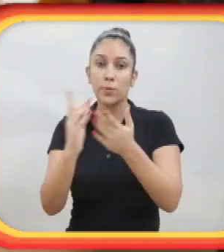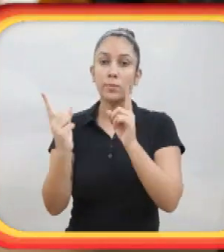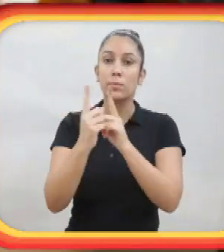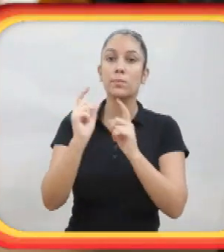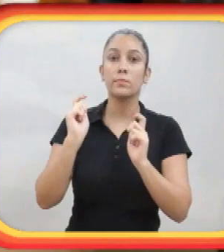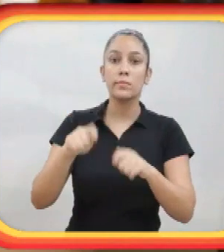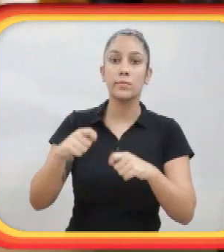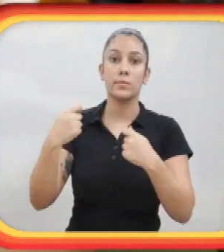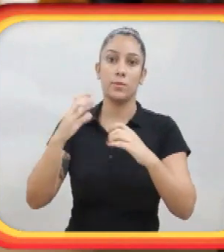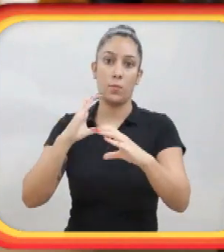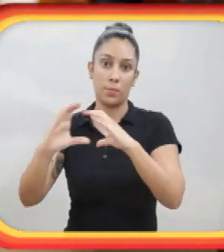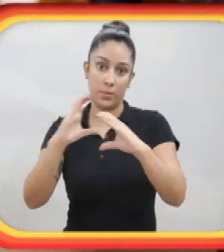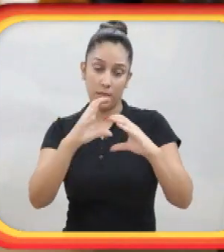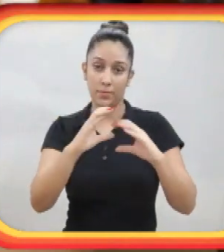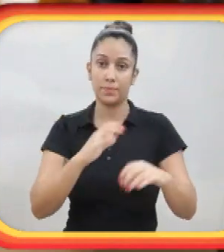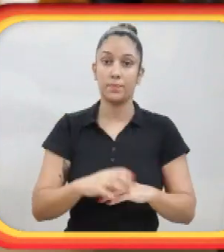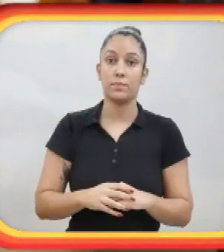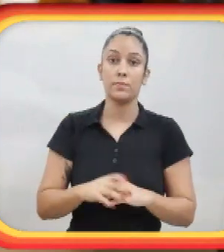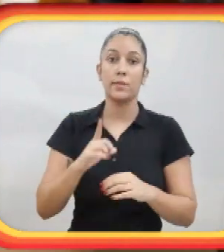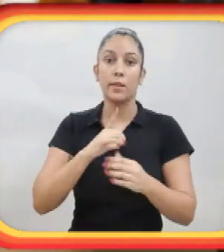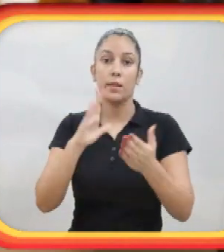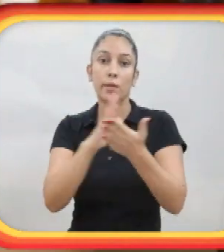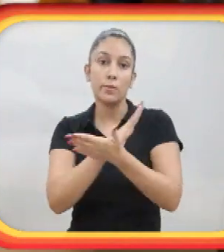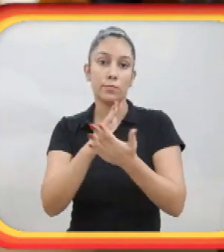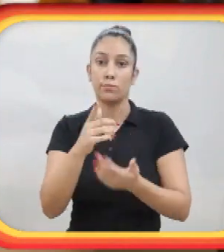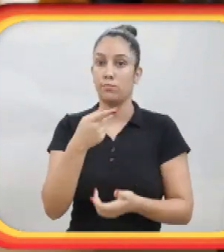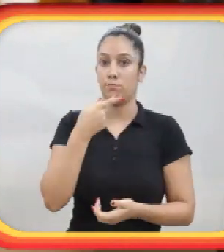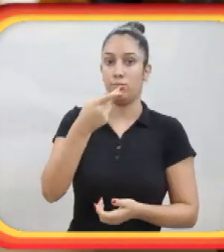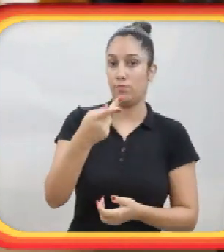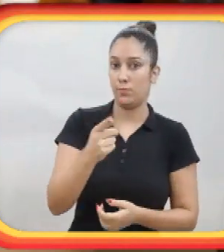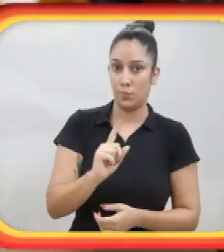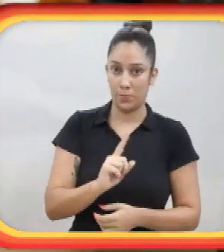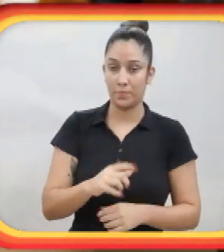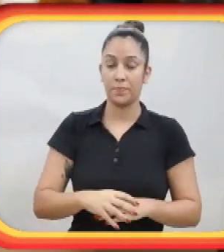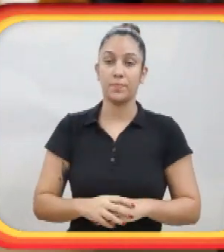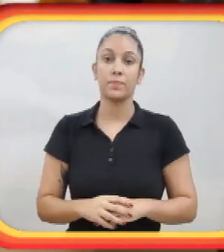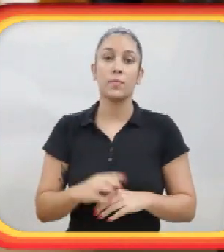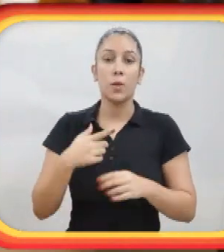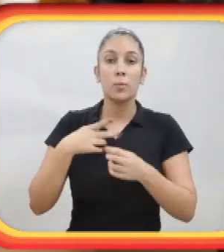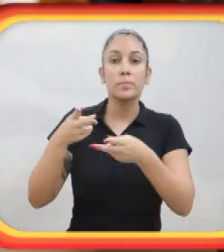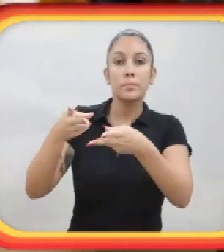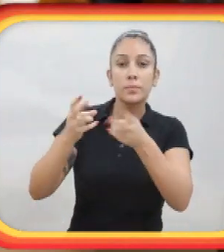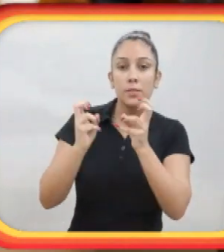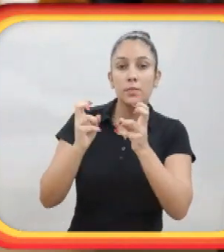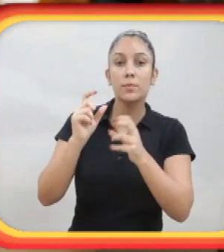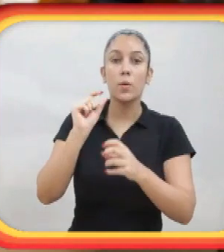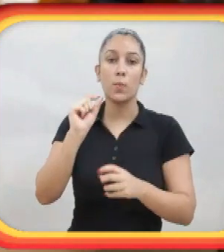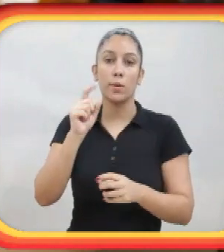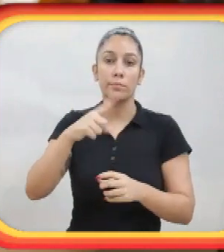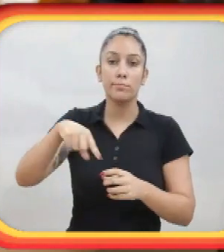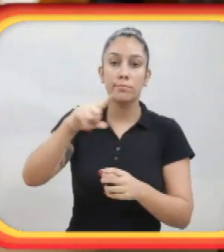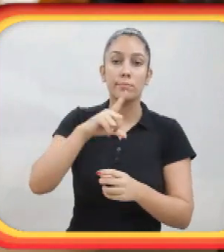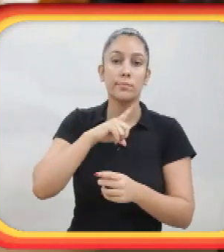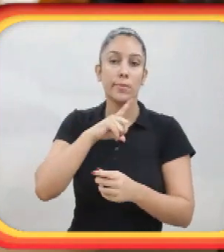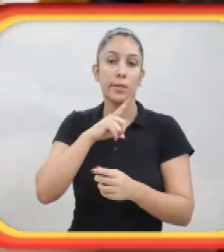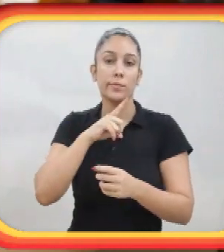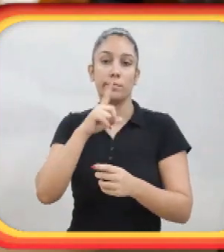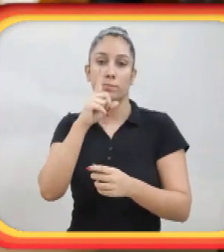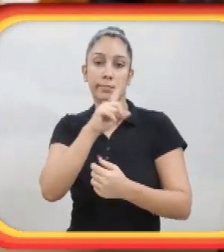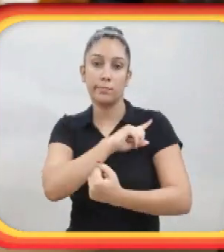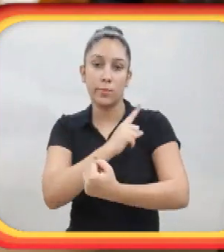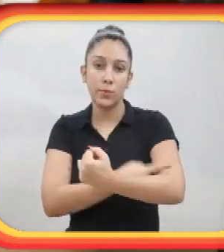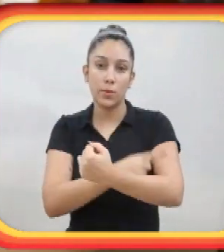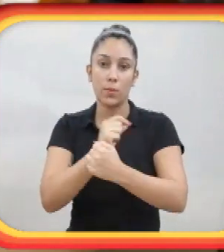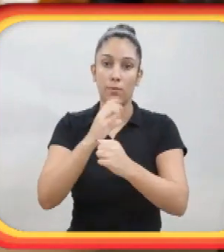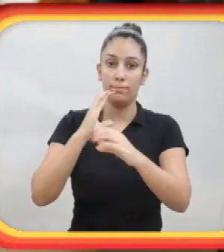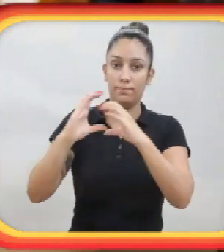instituição pessoas com deficiência física e uma das pacientes tinha uma questão de comunicação, né? Ela